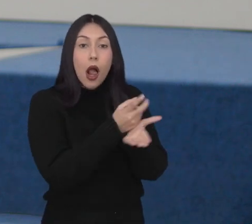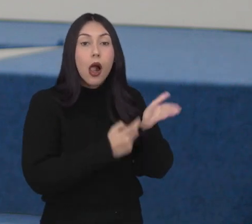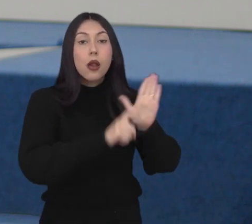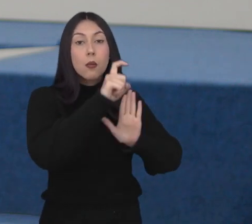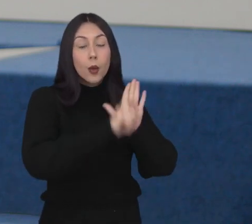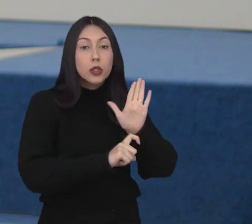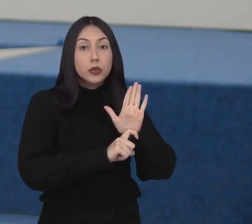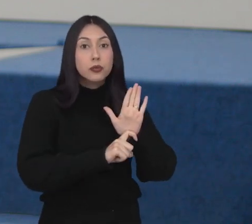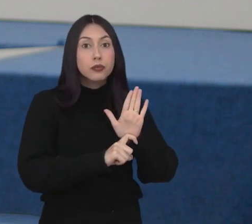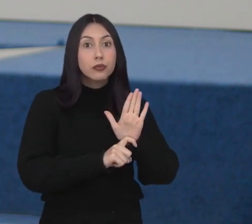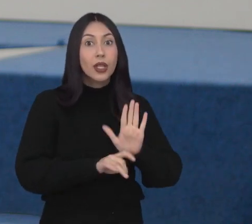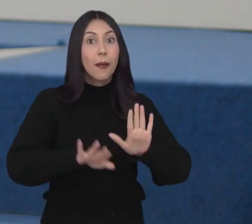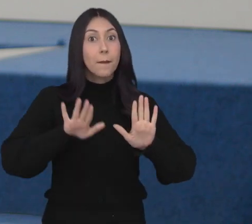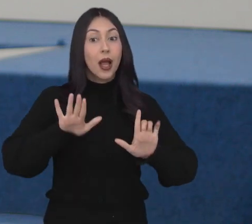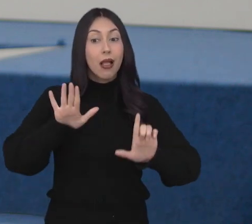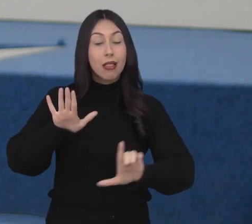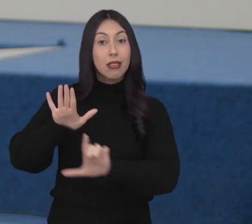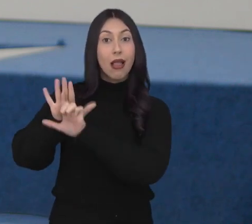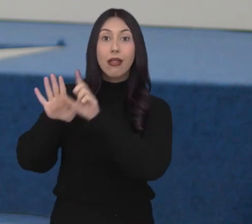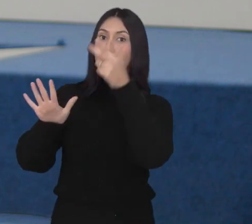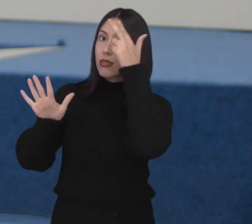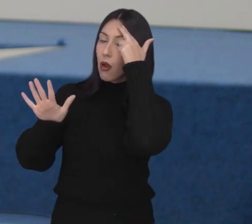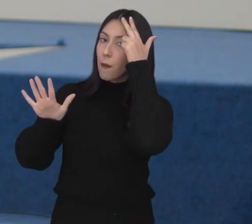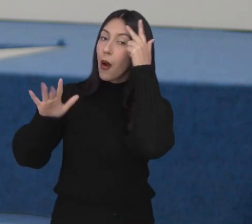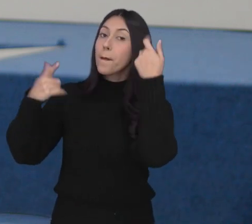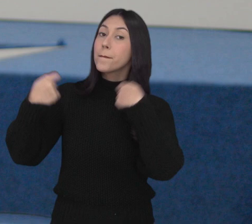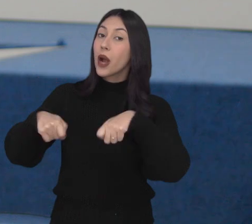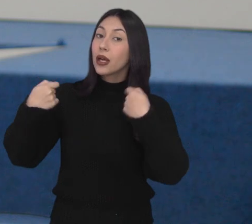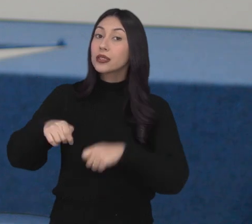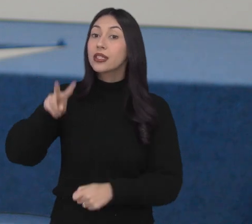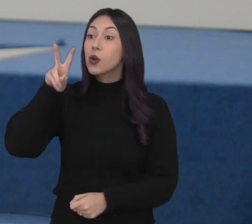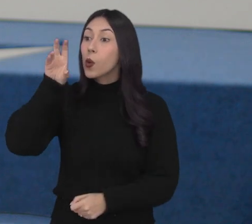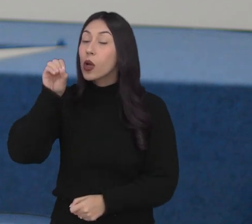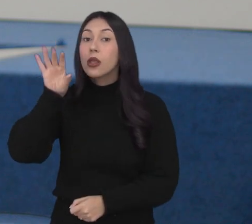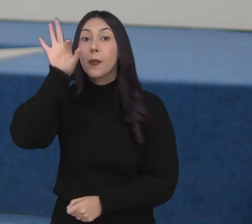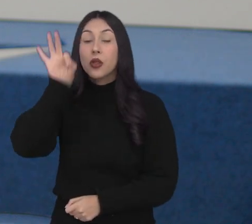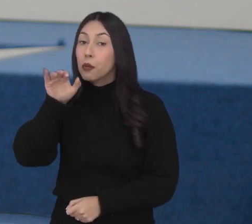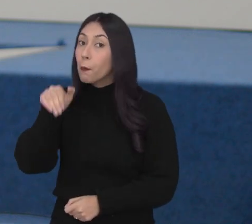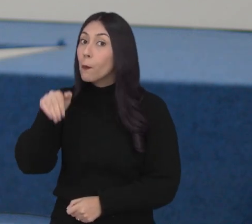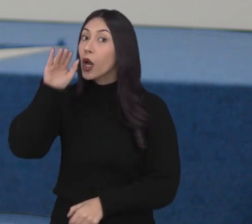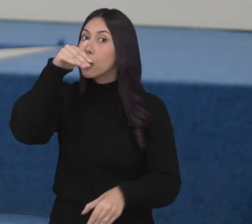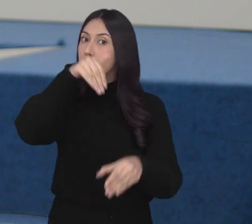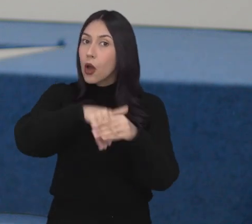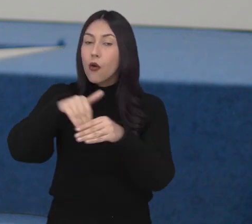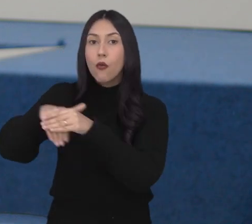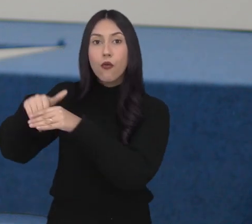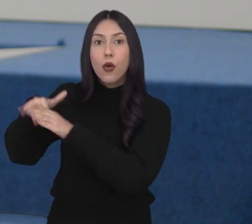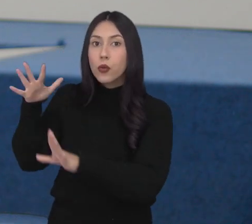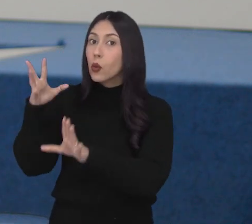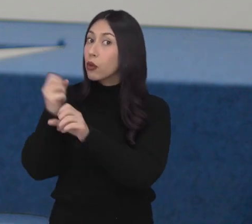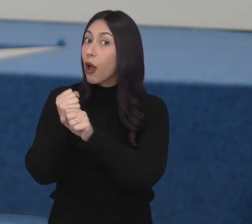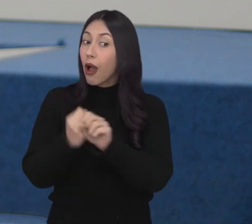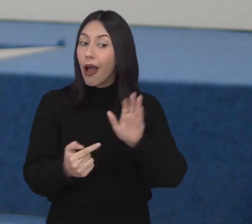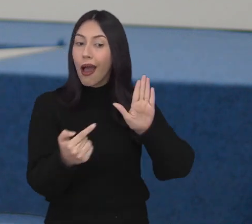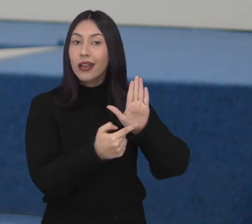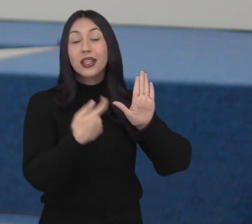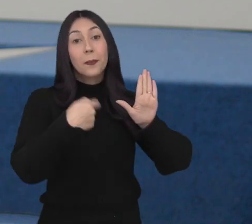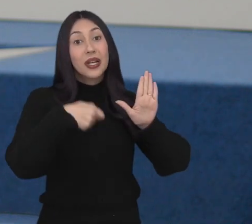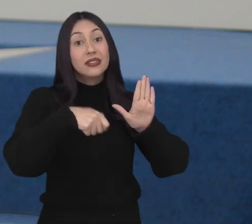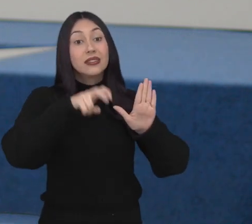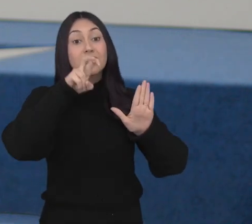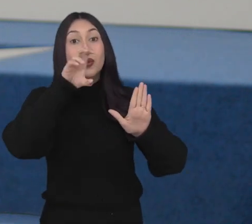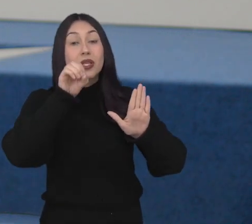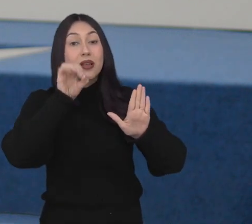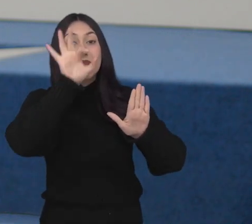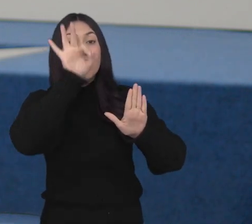e questões tributárias. Ao contrário da lei ordinária, que exige a maioria simples para ser aprovada,